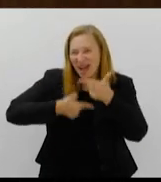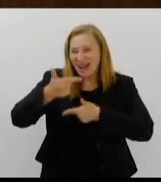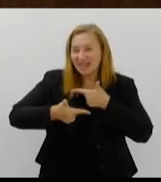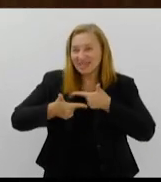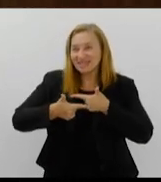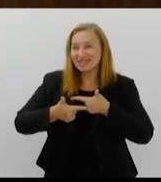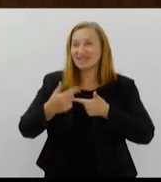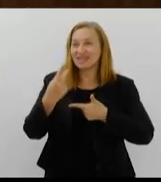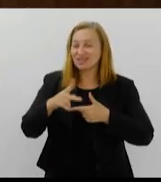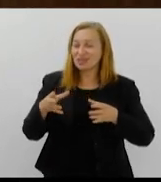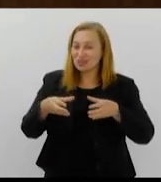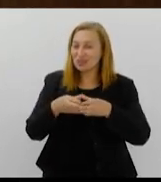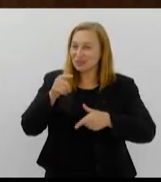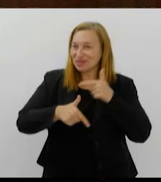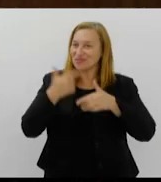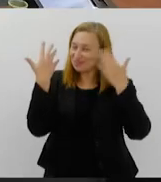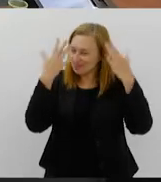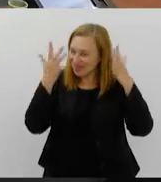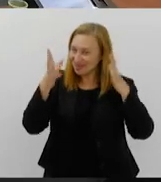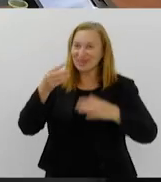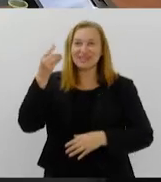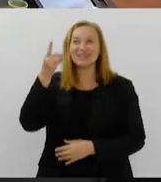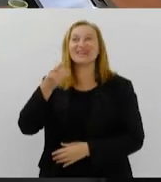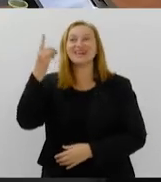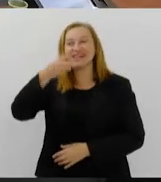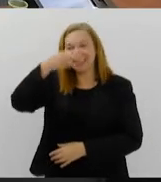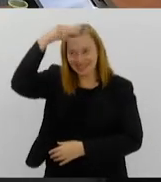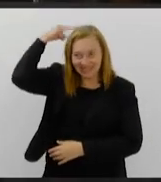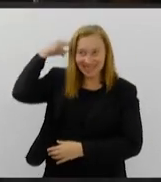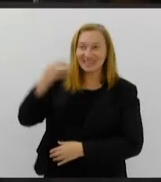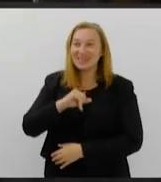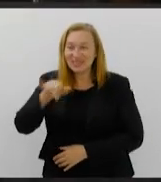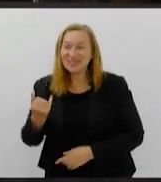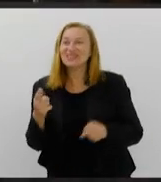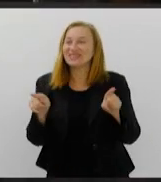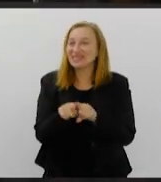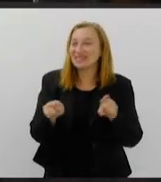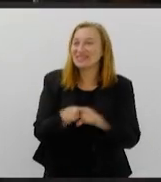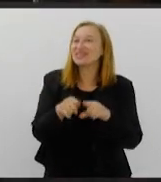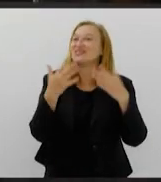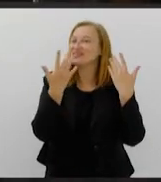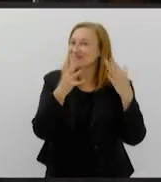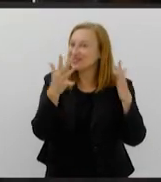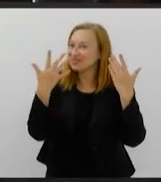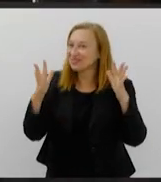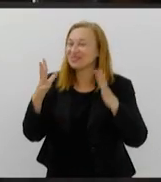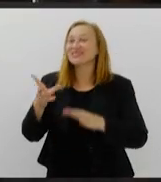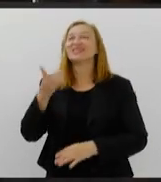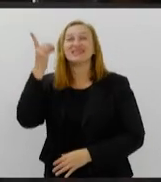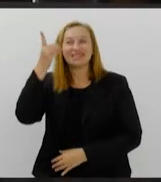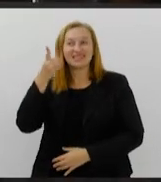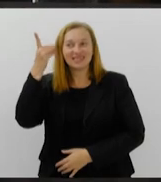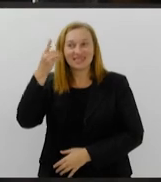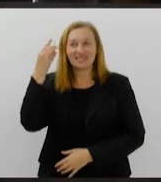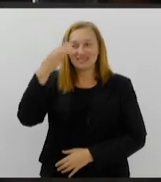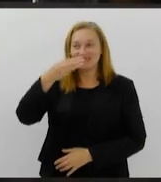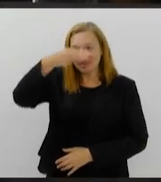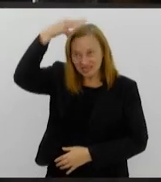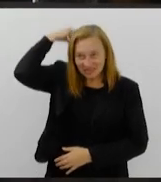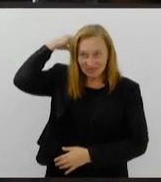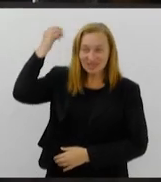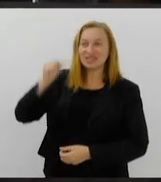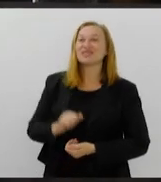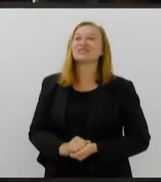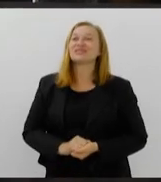corte como um todo. Parabéns, Márcio Pacheco. Aproveito aí também para parabenizar o nosso amigo deputado